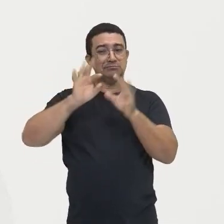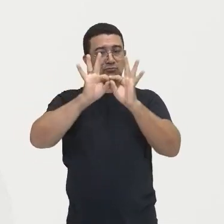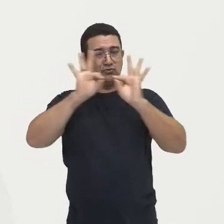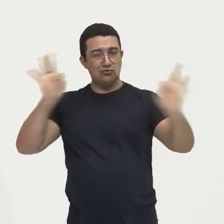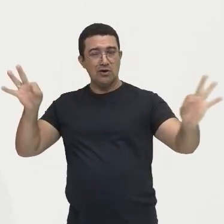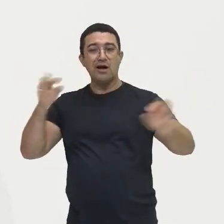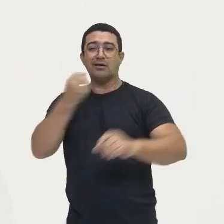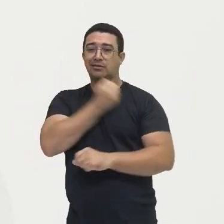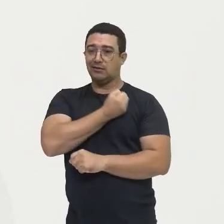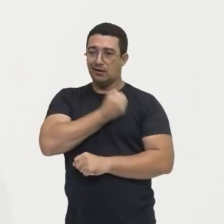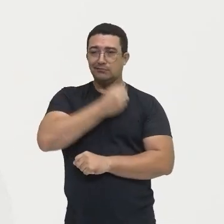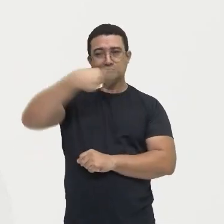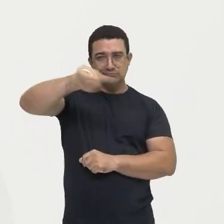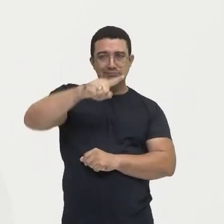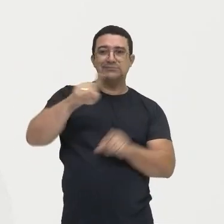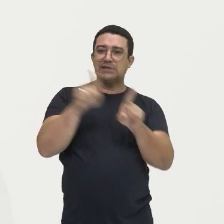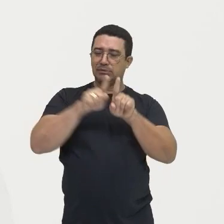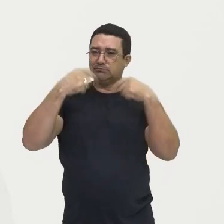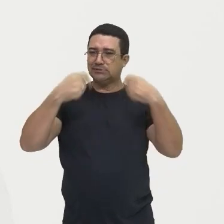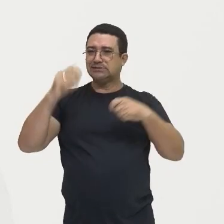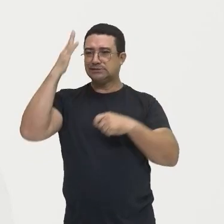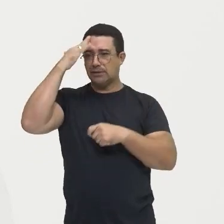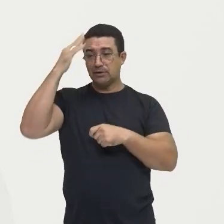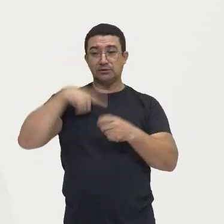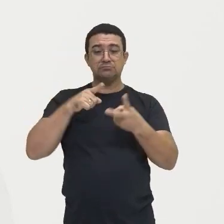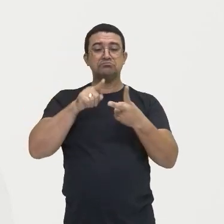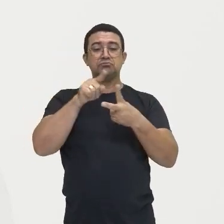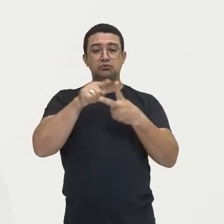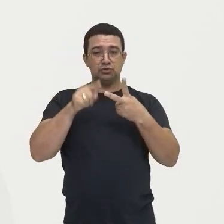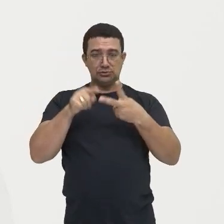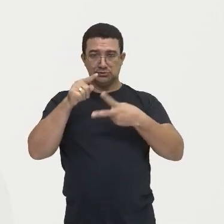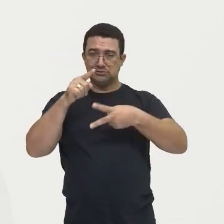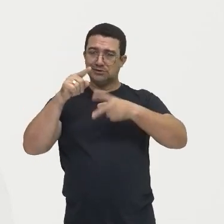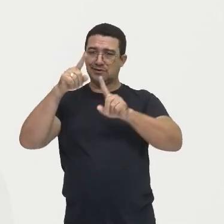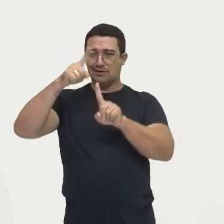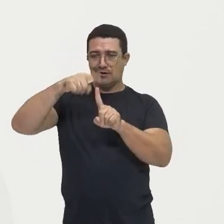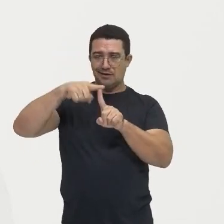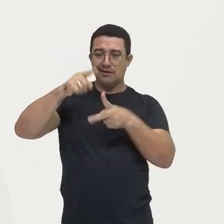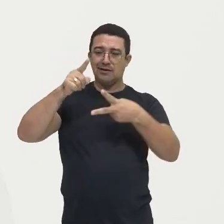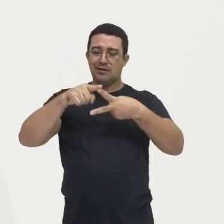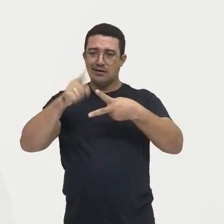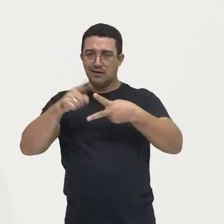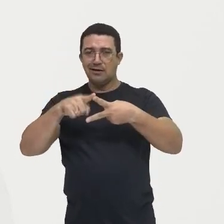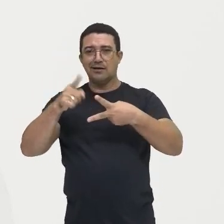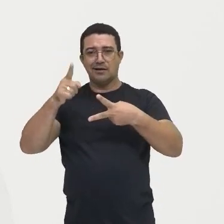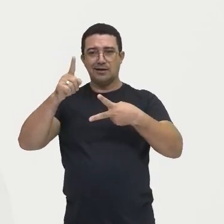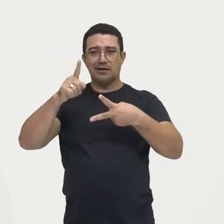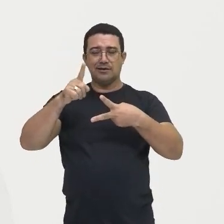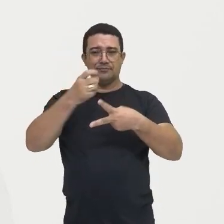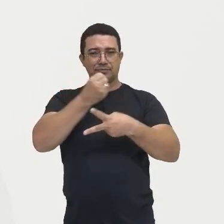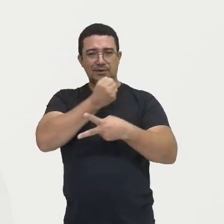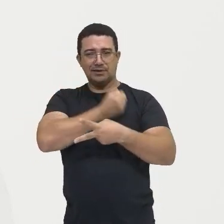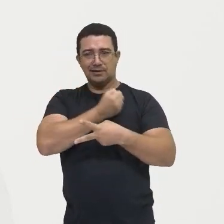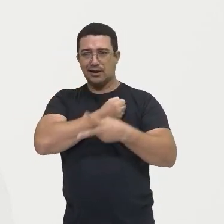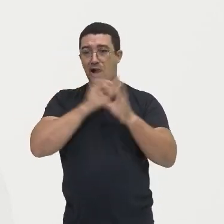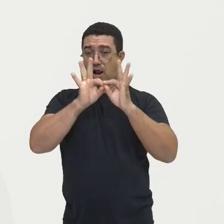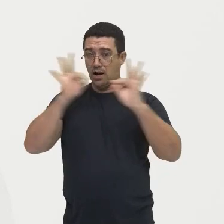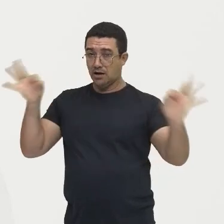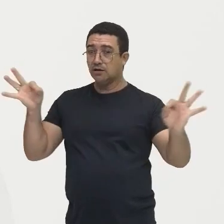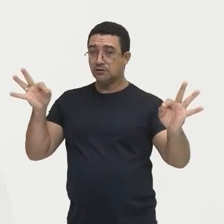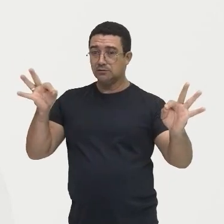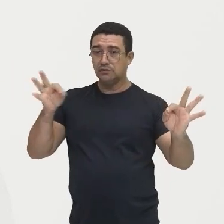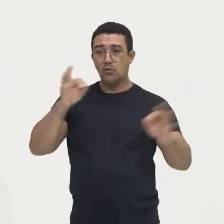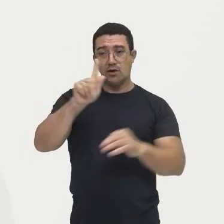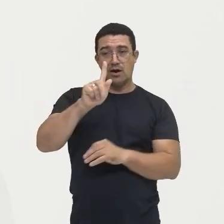vocês saibam também. Nós temos dois tipos de escala, a chamada escala gráfica e a chamada escala numérica, tudo